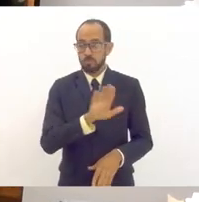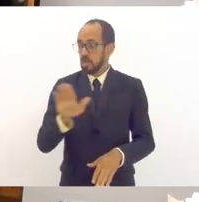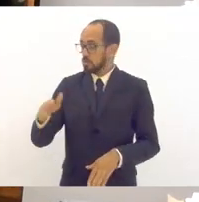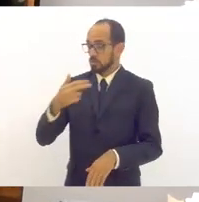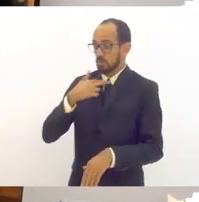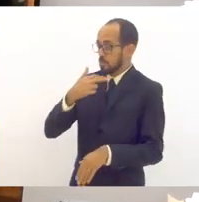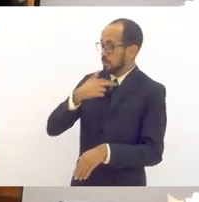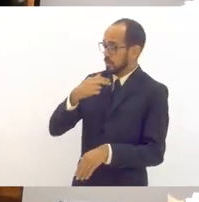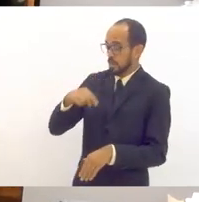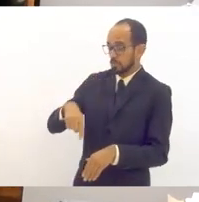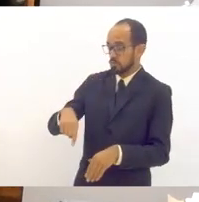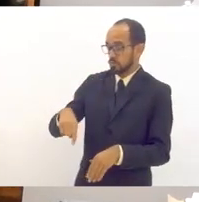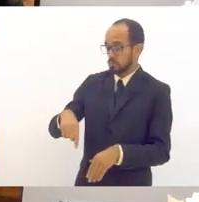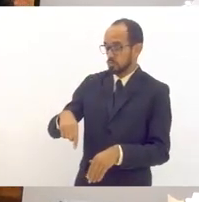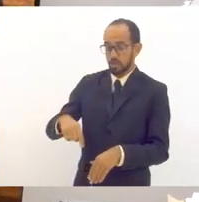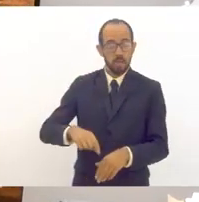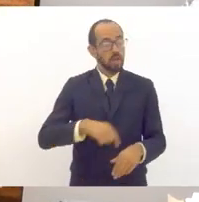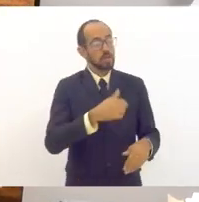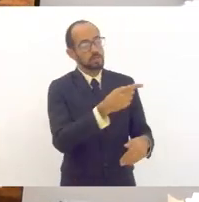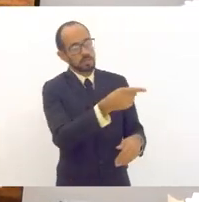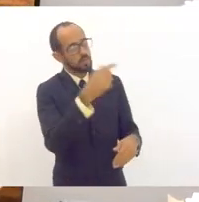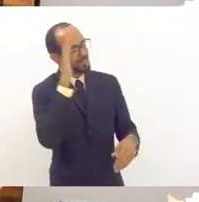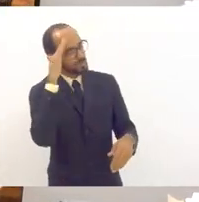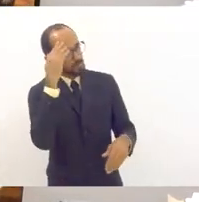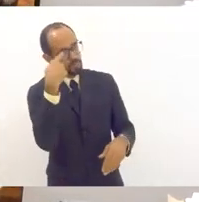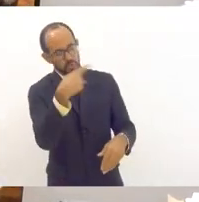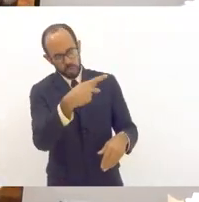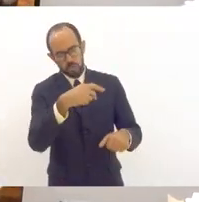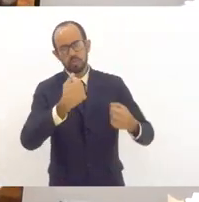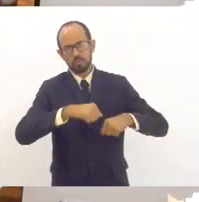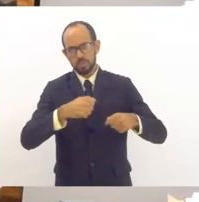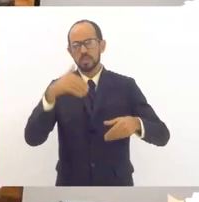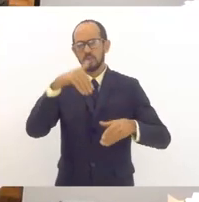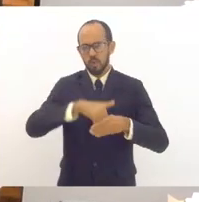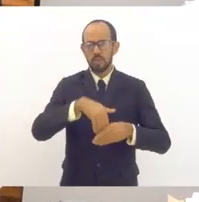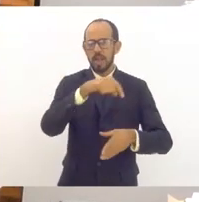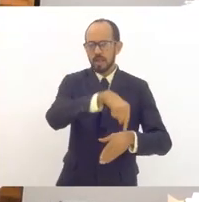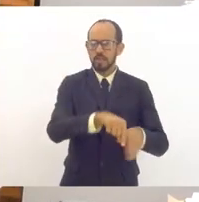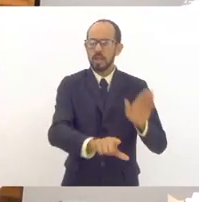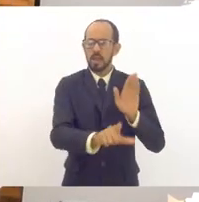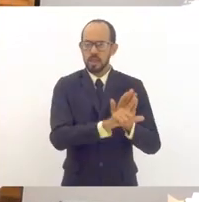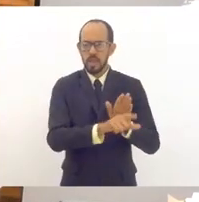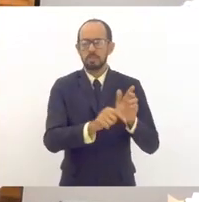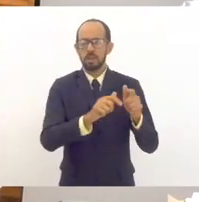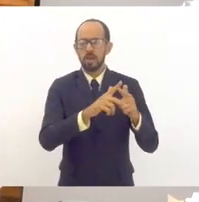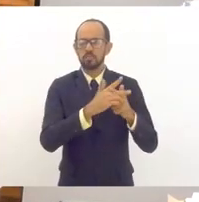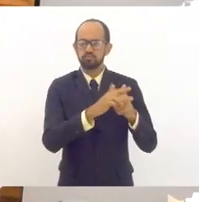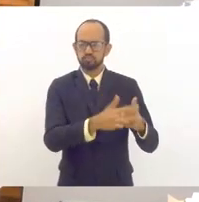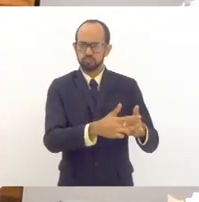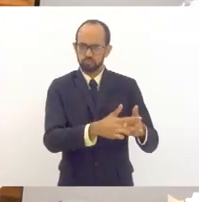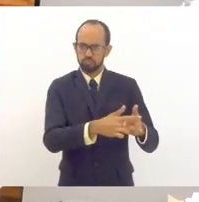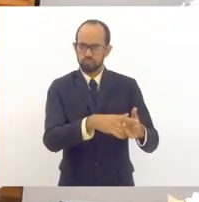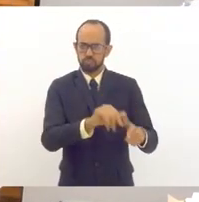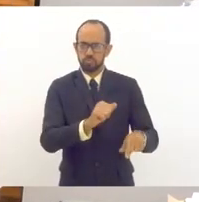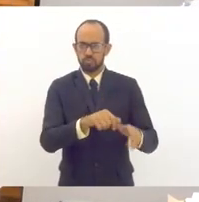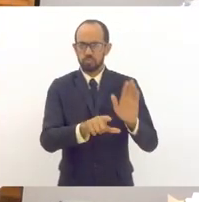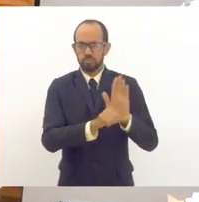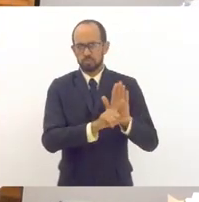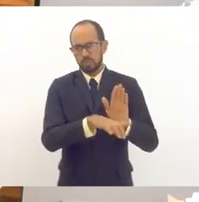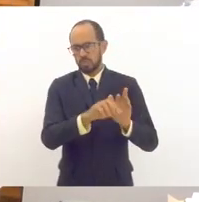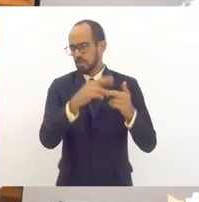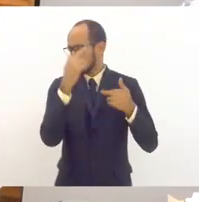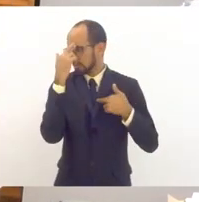o entendimento de vossa excelência eu entendo que tem que votar aqui a lei de ICMS para ajudar é a alíquota Esse é meu entendimento respeito quem pensa diferente